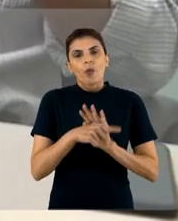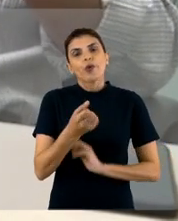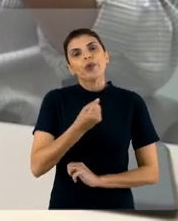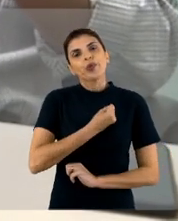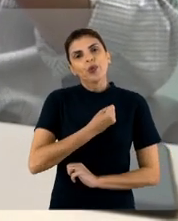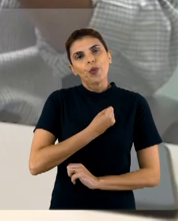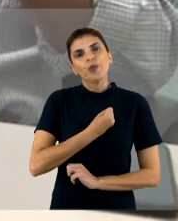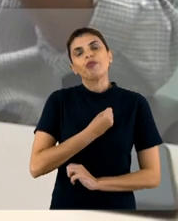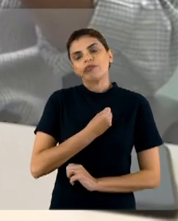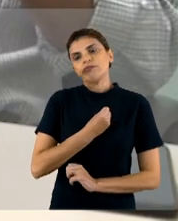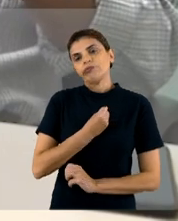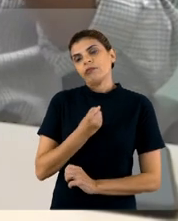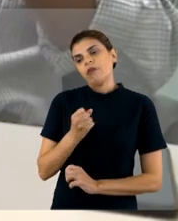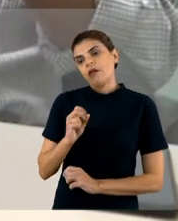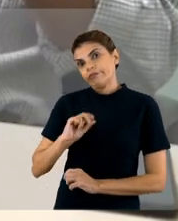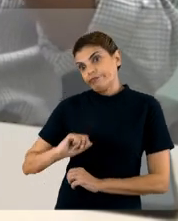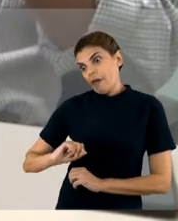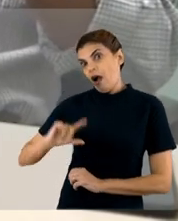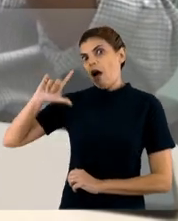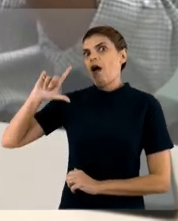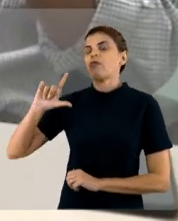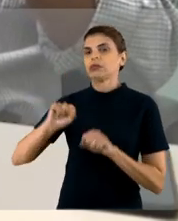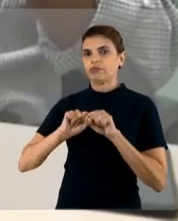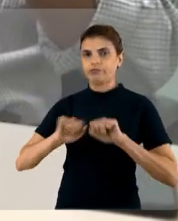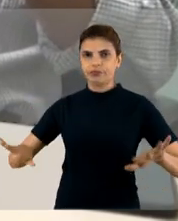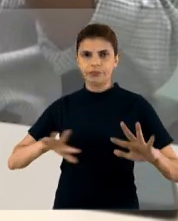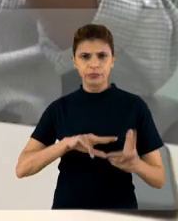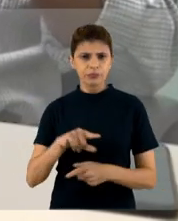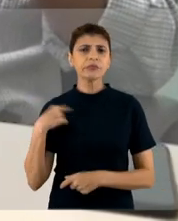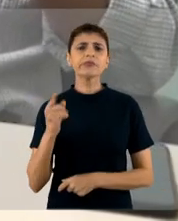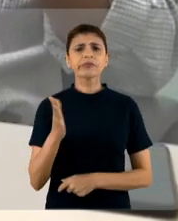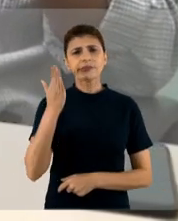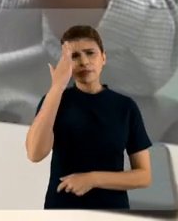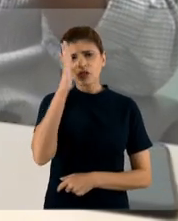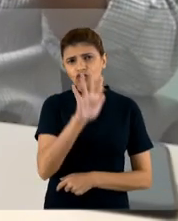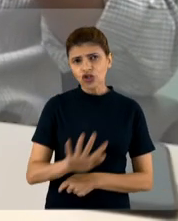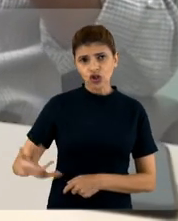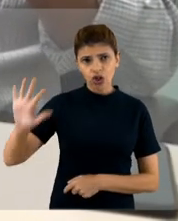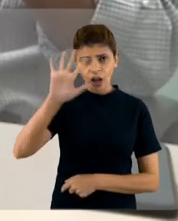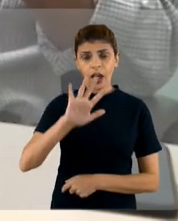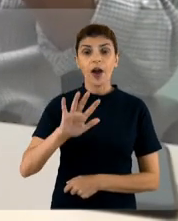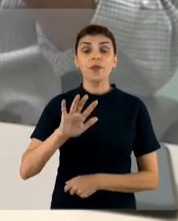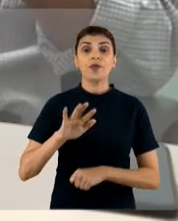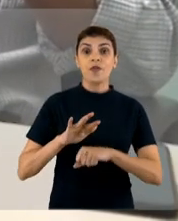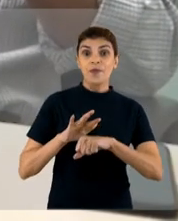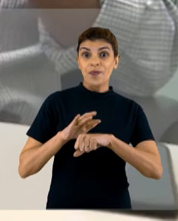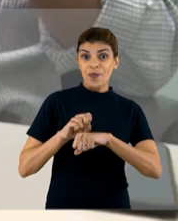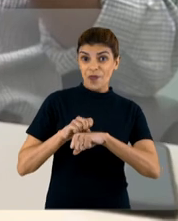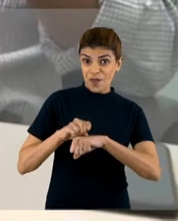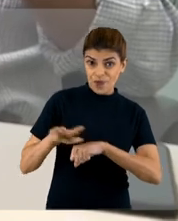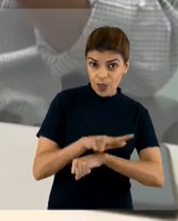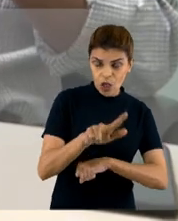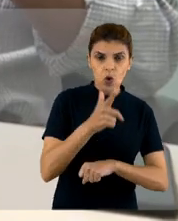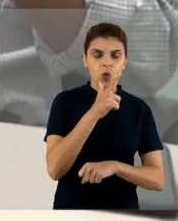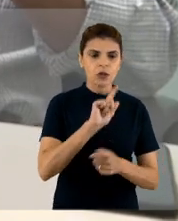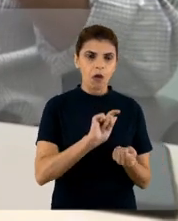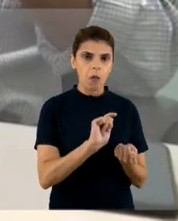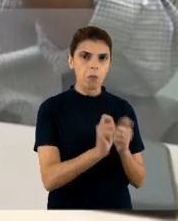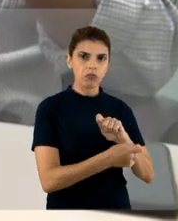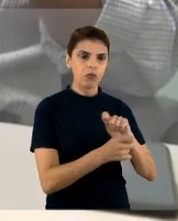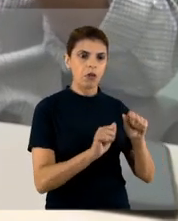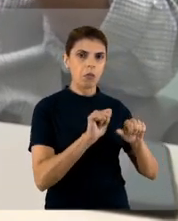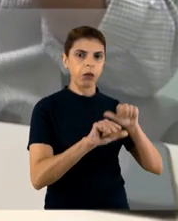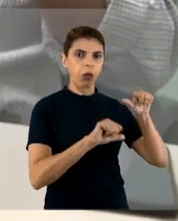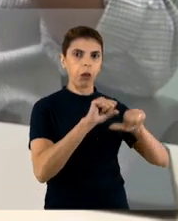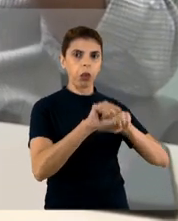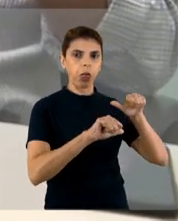eh o os números da epidemia normalmente eh a gente considera de uma forma geral eh que um vírus tá bem adaptado a um